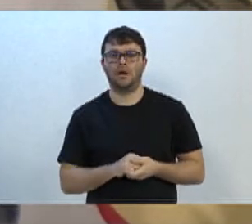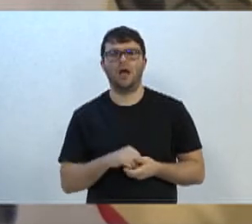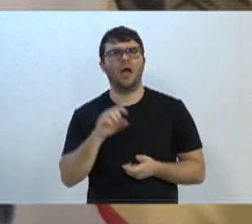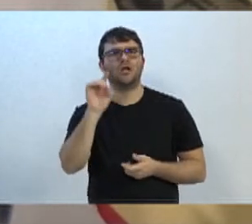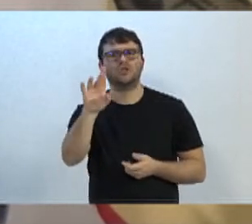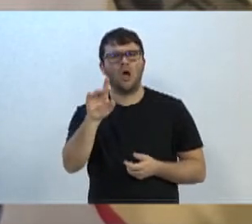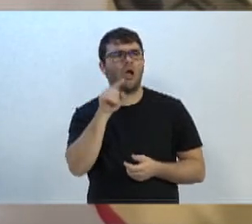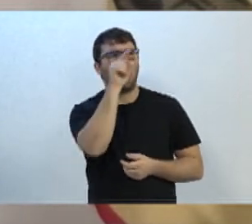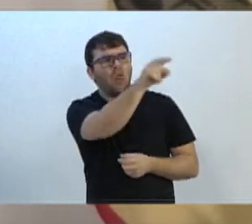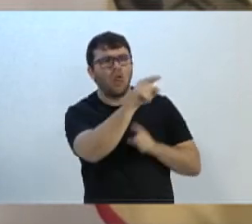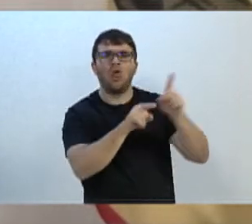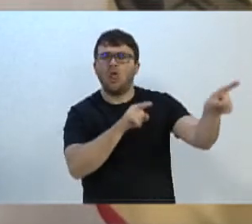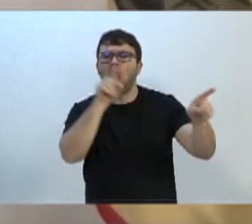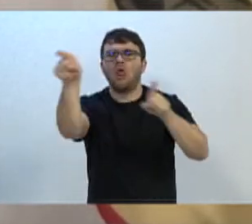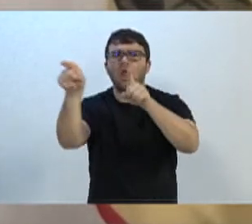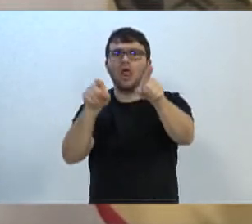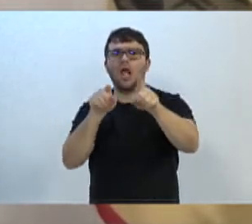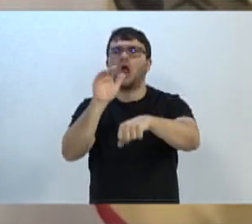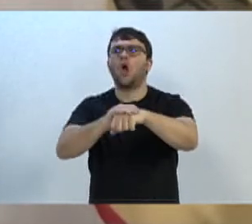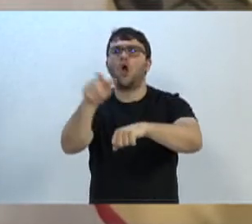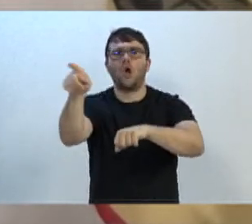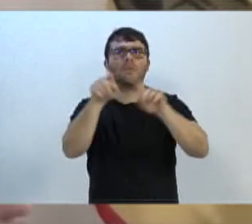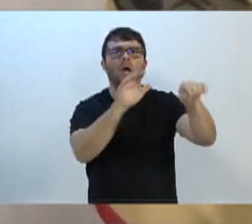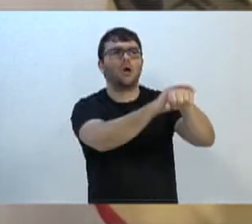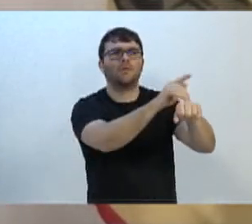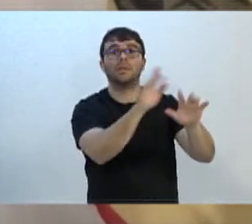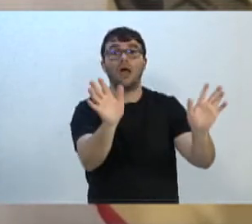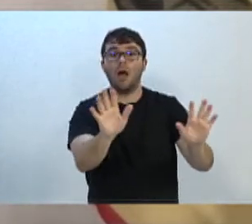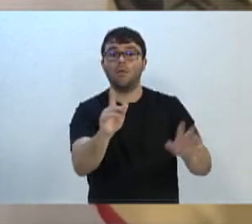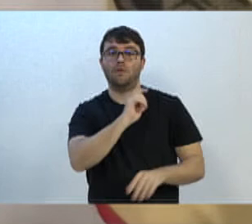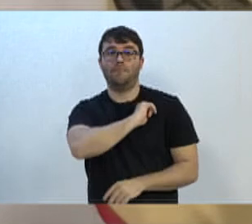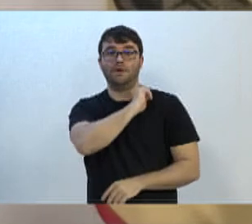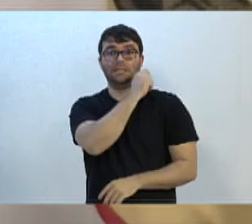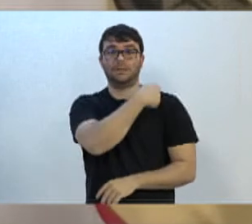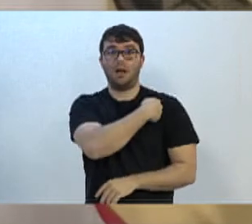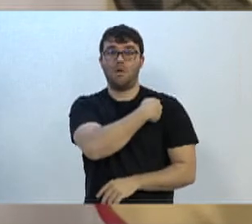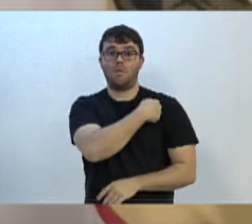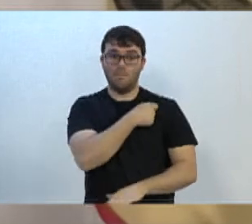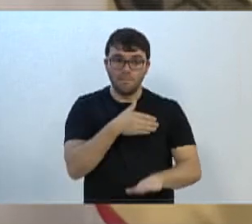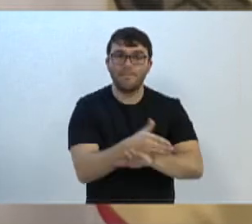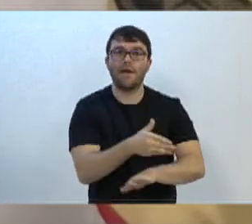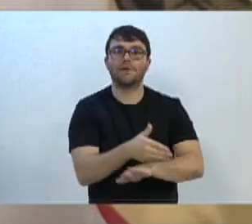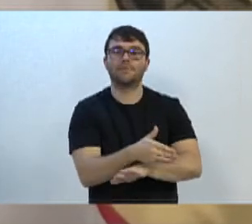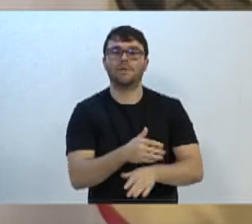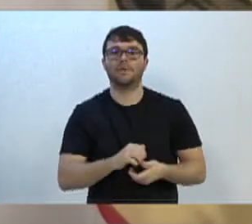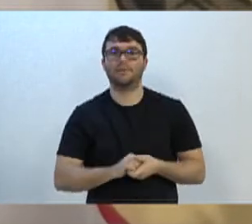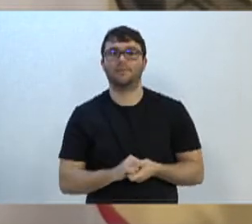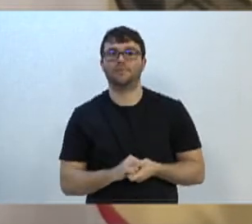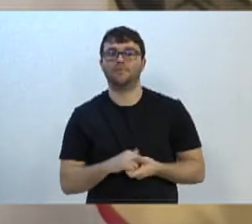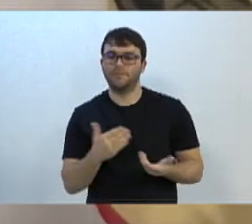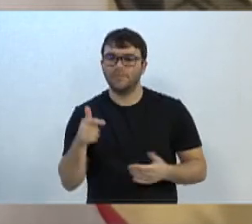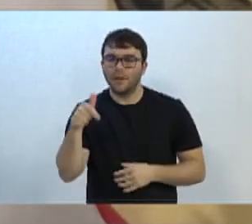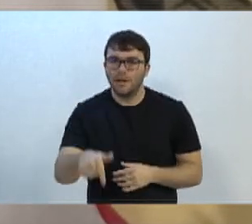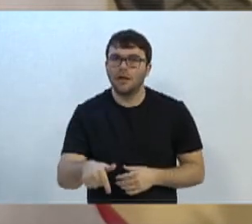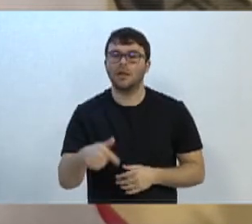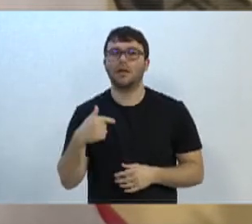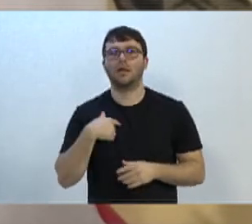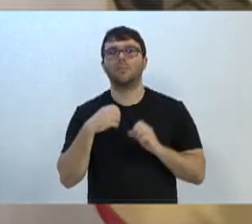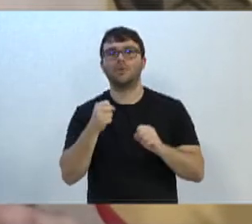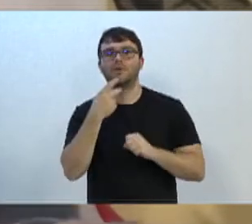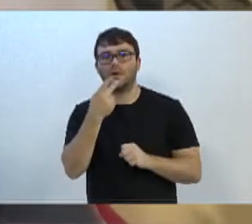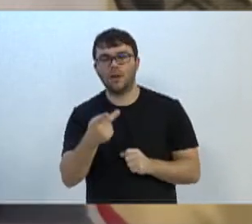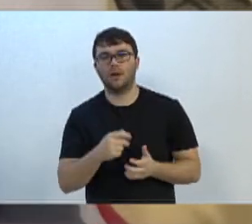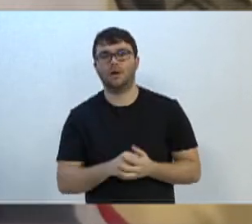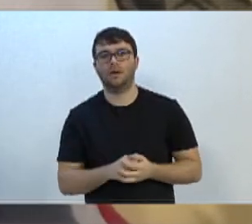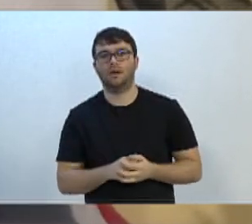acompanhar para apontar o dedo e para dizer quem é culpado ou não acompanhar para fiscalizar para fazer parte e aqui eu posso falar com